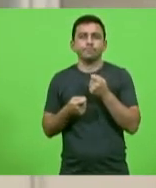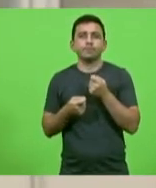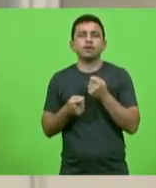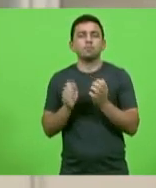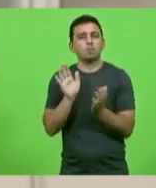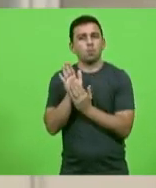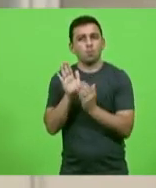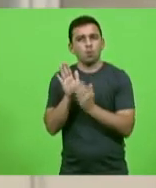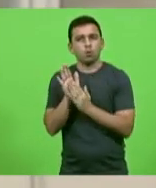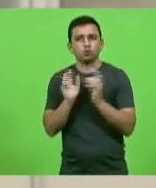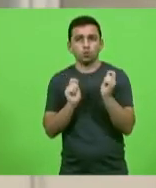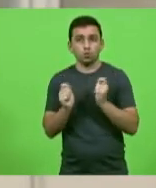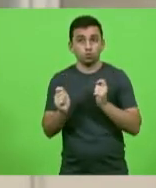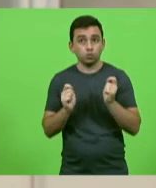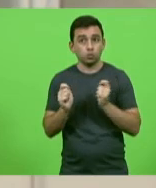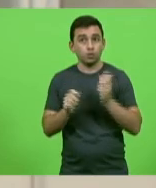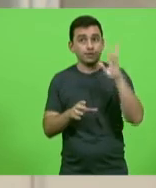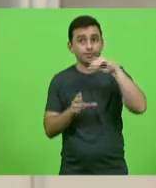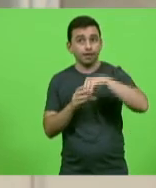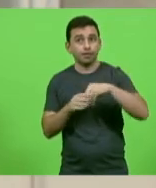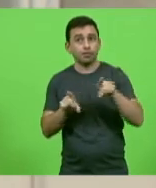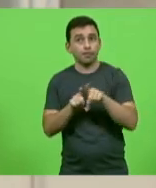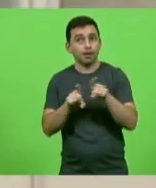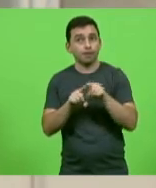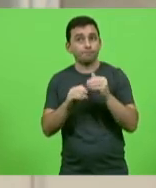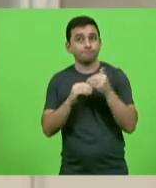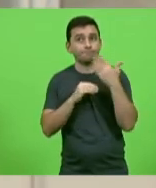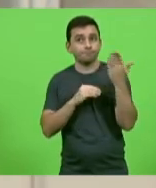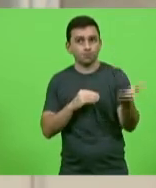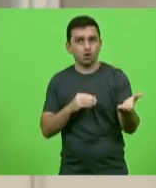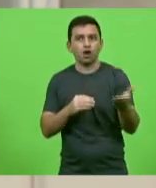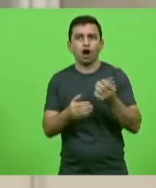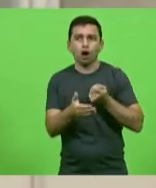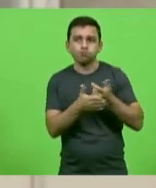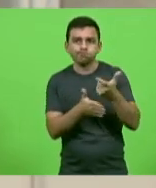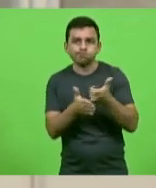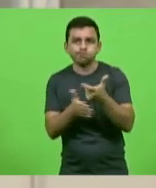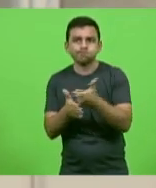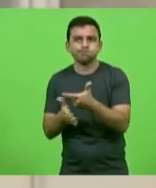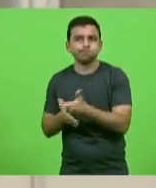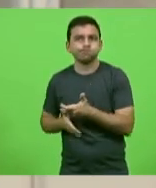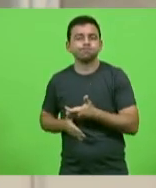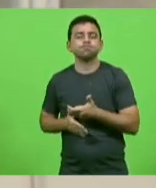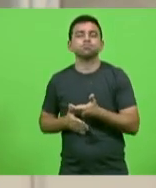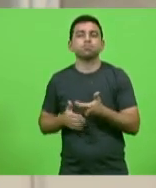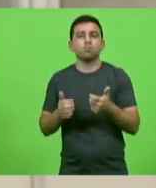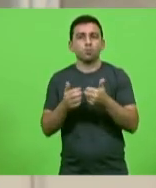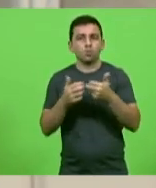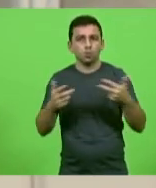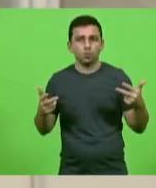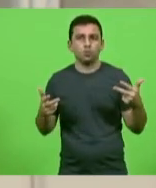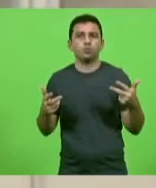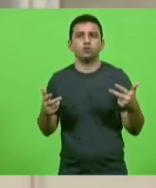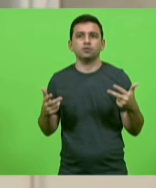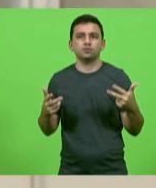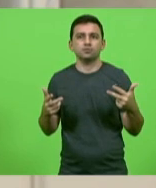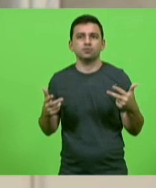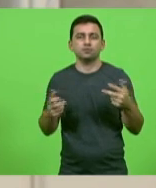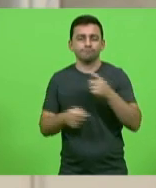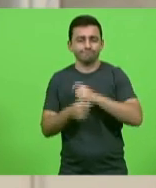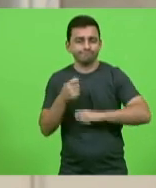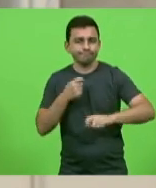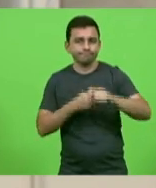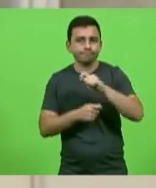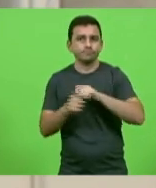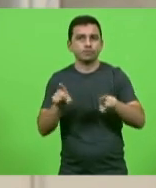proporciona o controle interno e externo quanto à aquisição de bens e serviços pelos entes administrativos